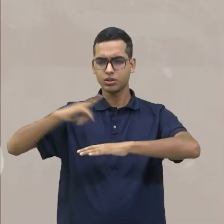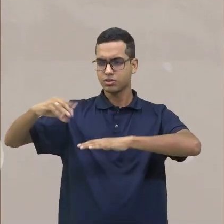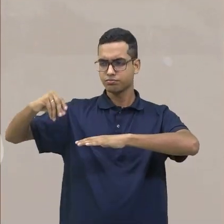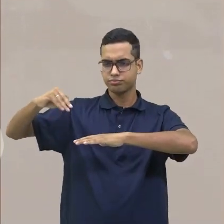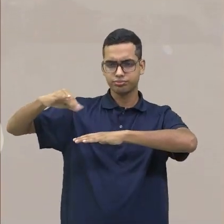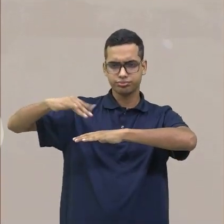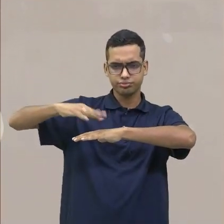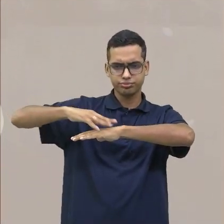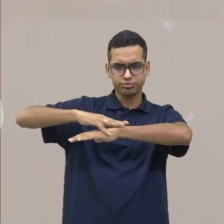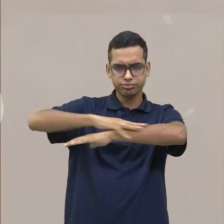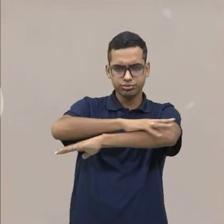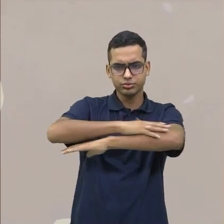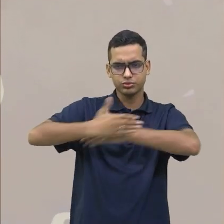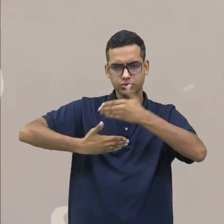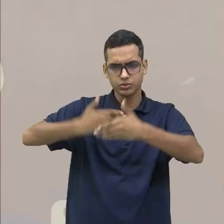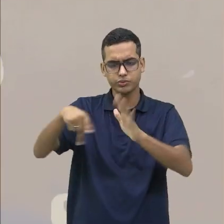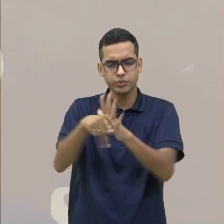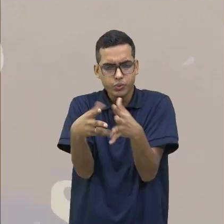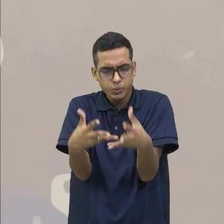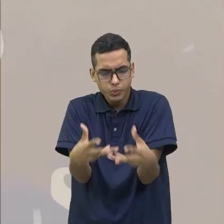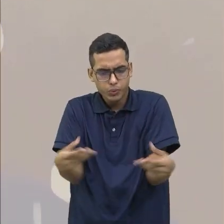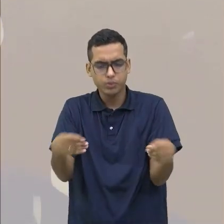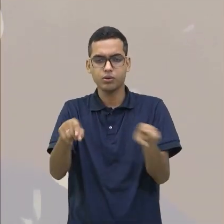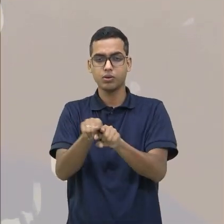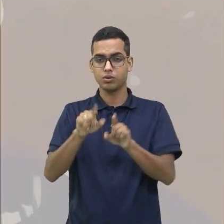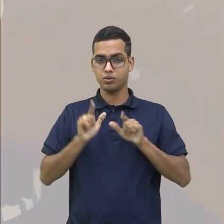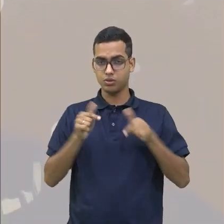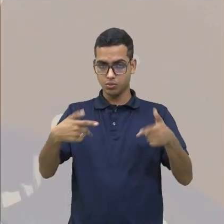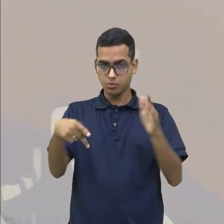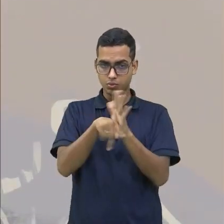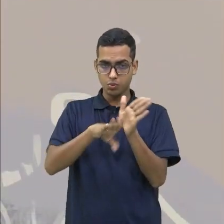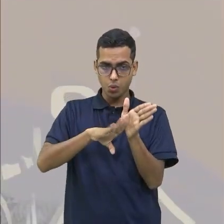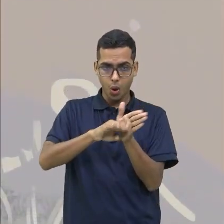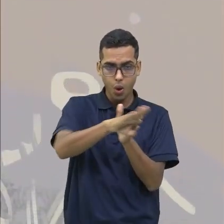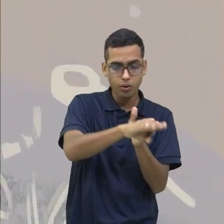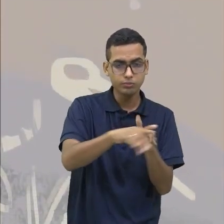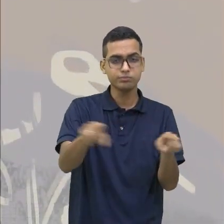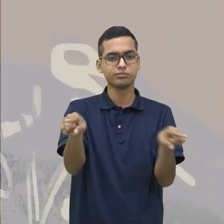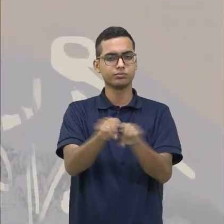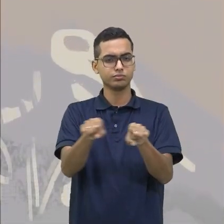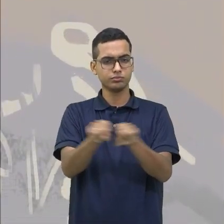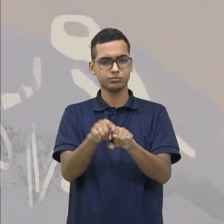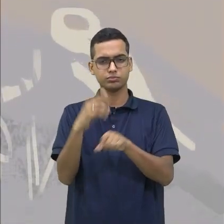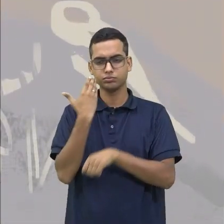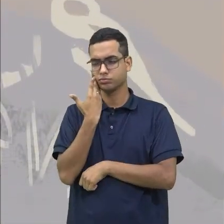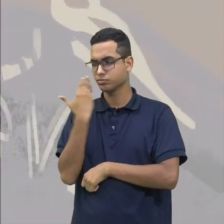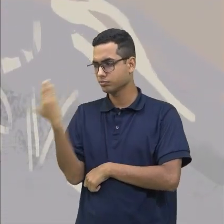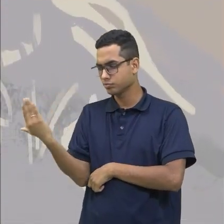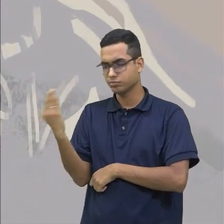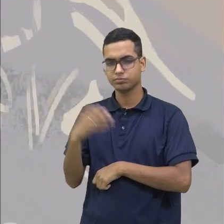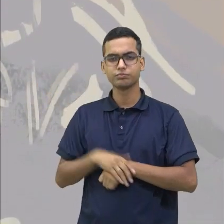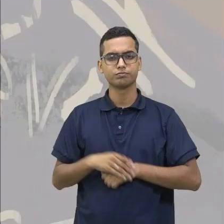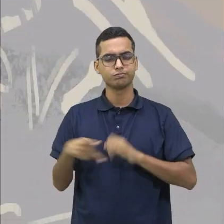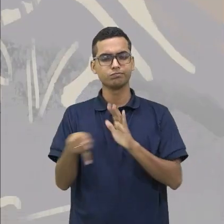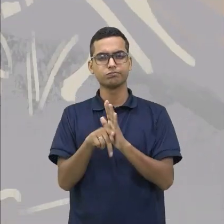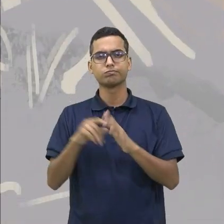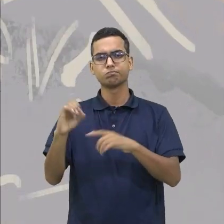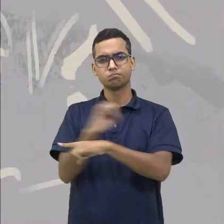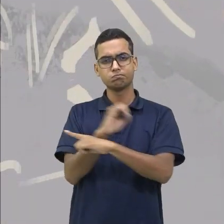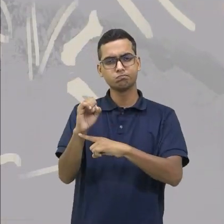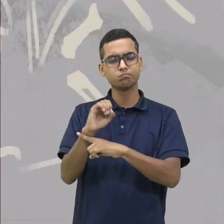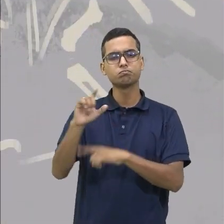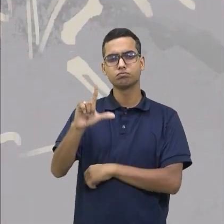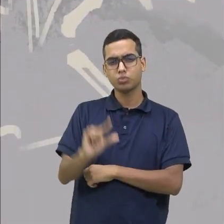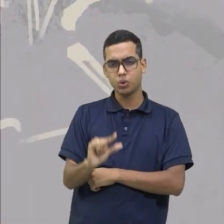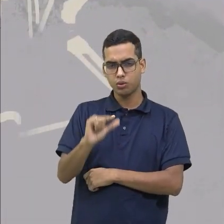por decomposição pela ação de bactérias em locais com baixas concentrações de oxigênio. Com o tempo, a